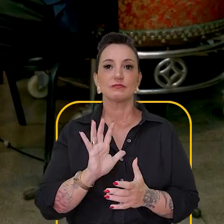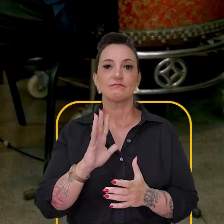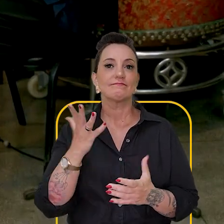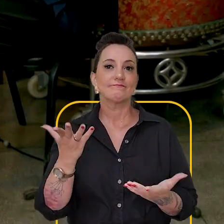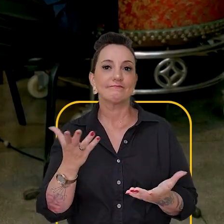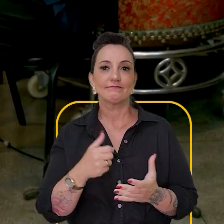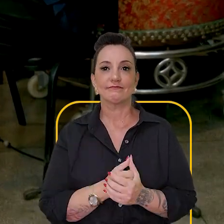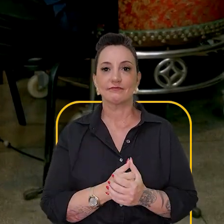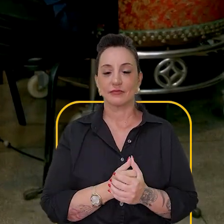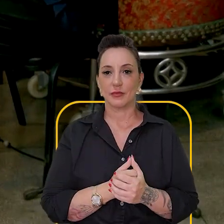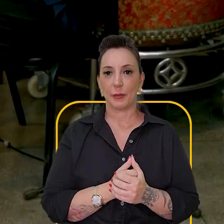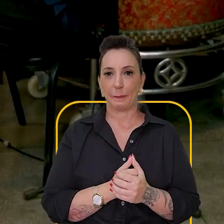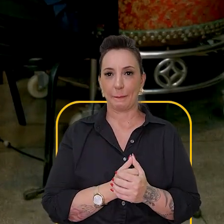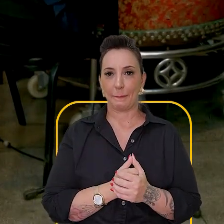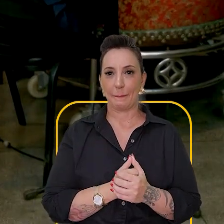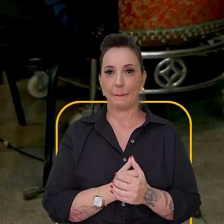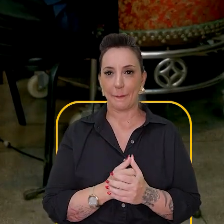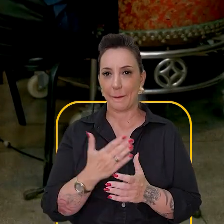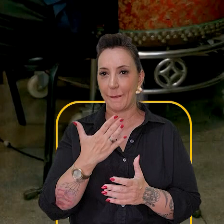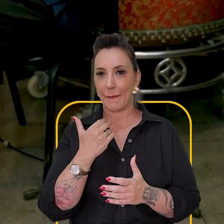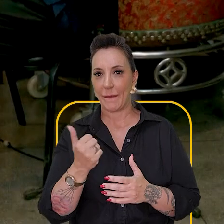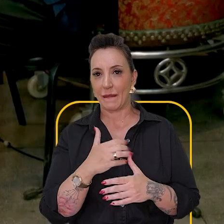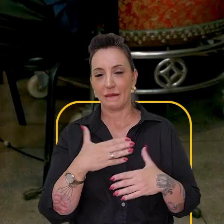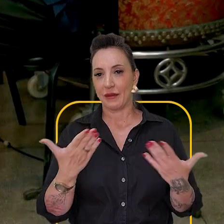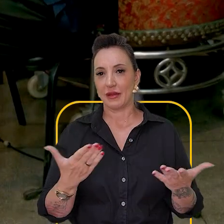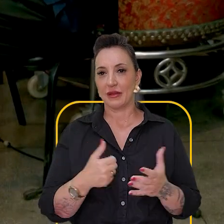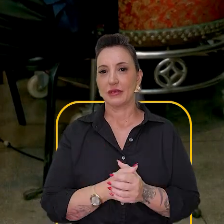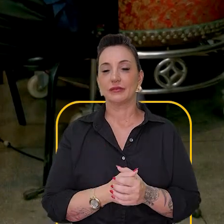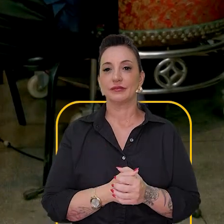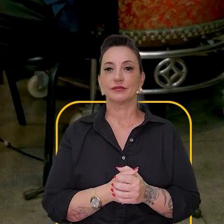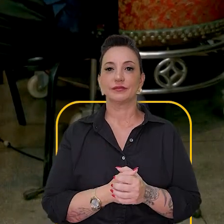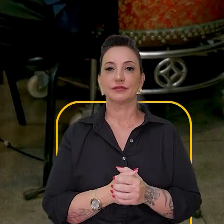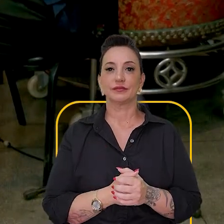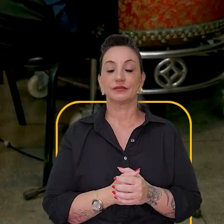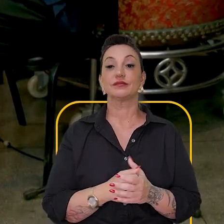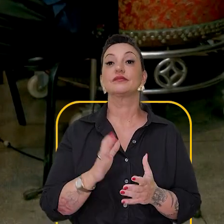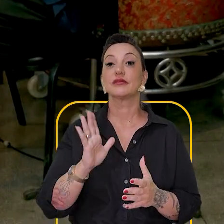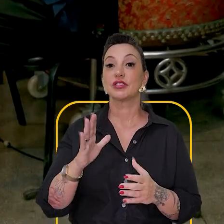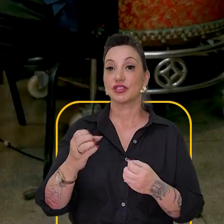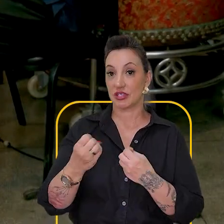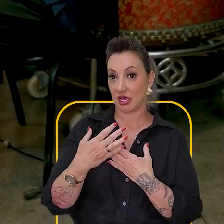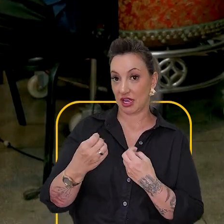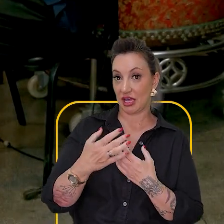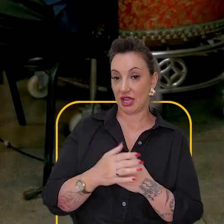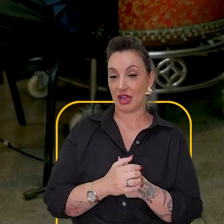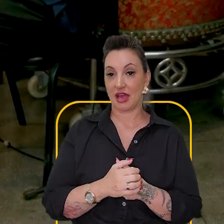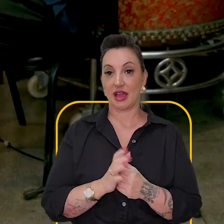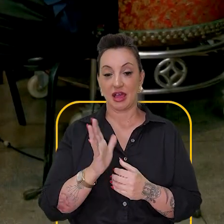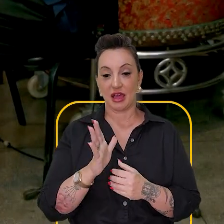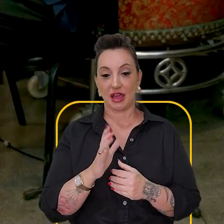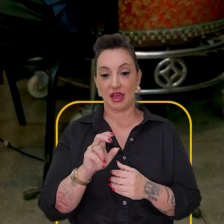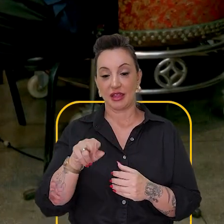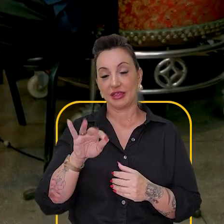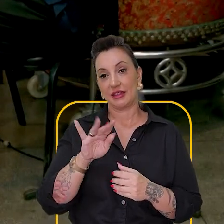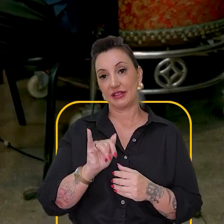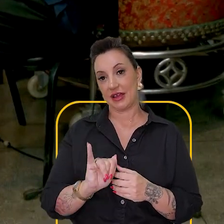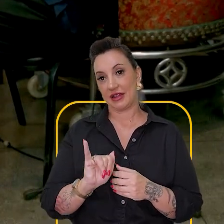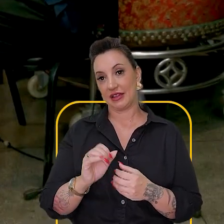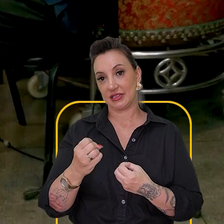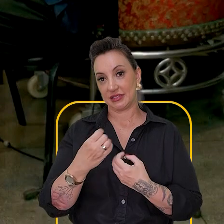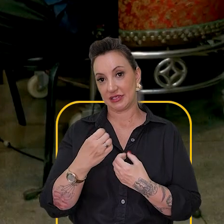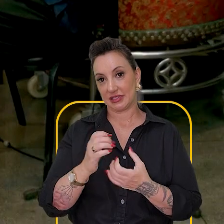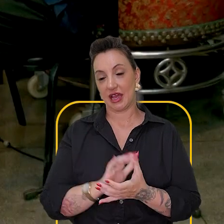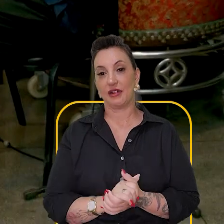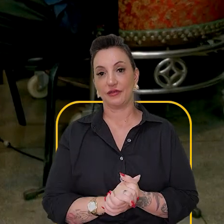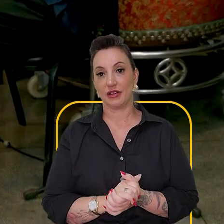do Norte você já treinava o inum já e o que que foi qual que foi o o chamado assim para você ir pro chaulim do Norte